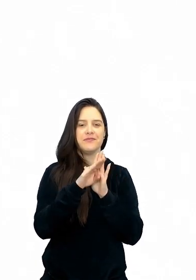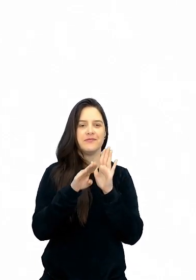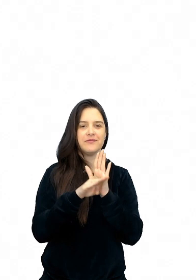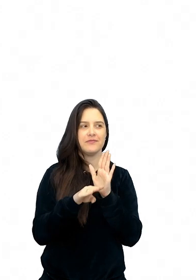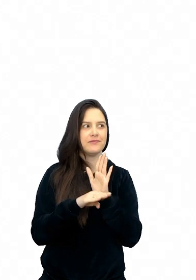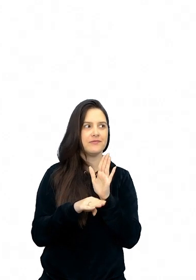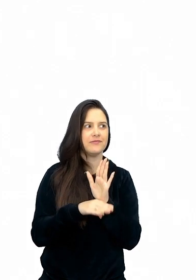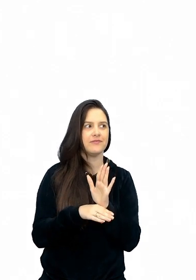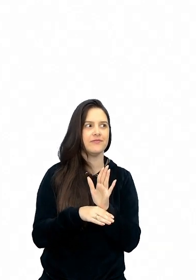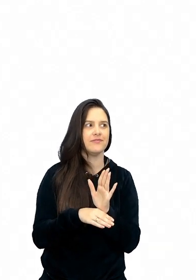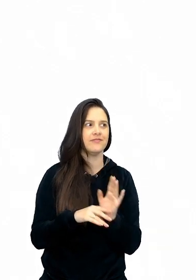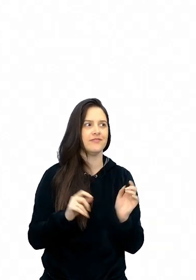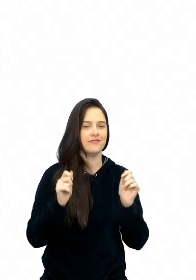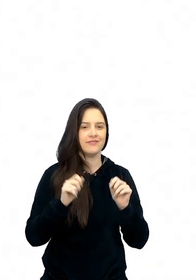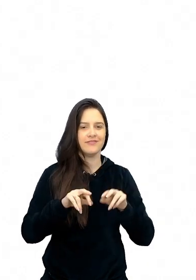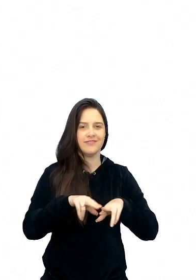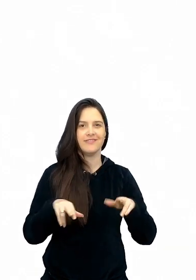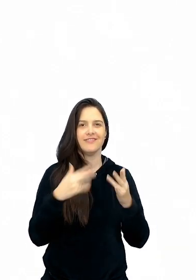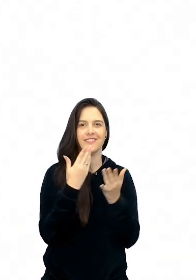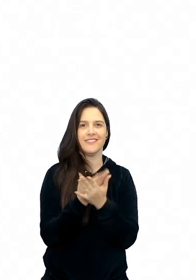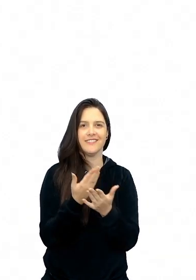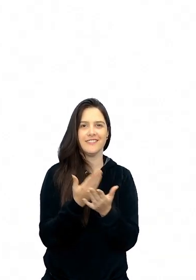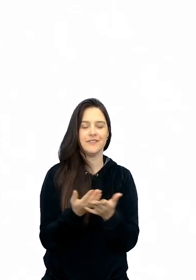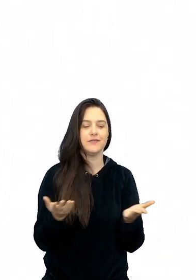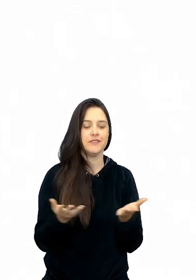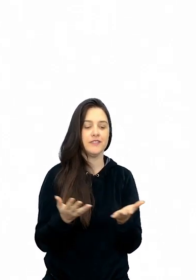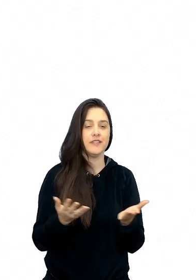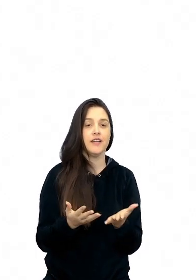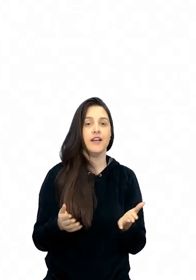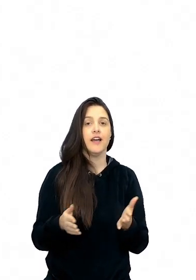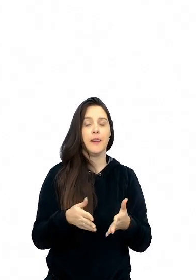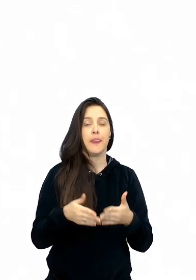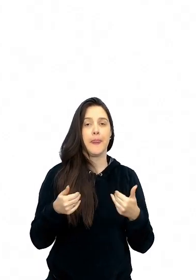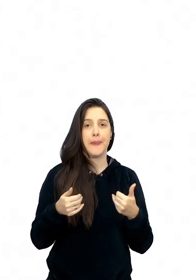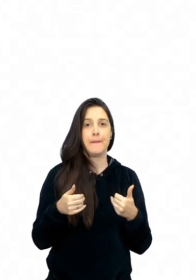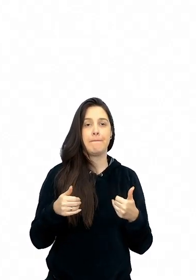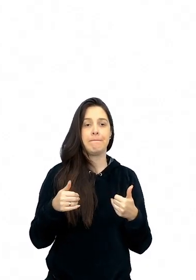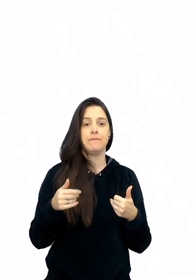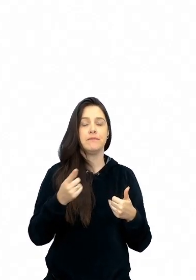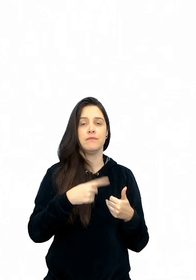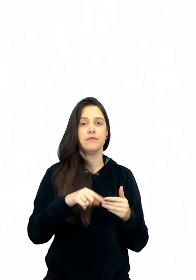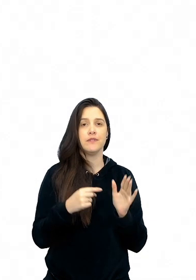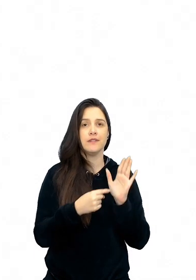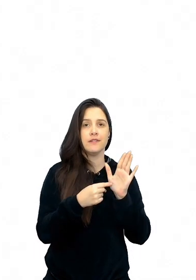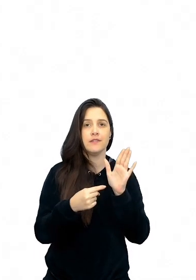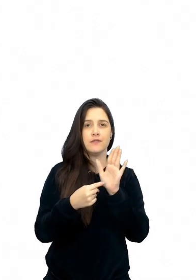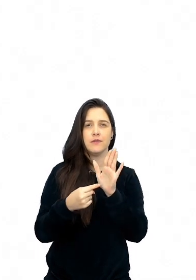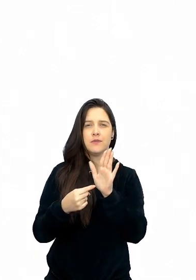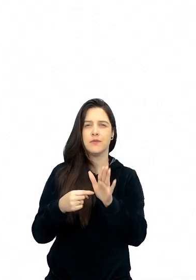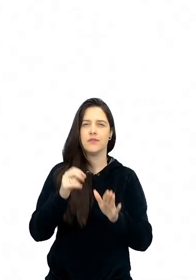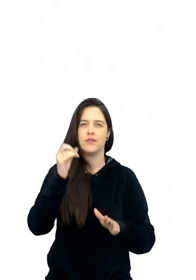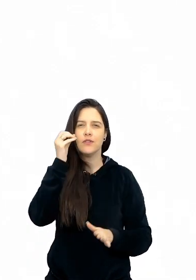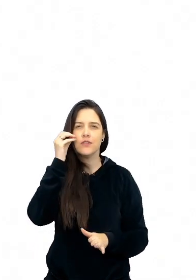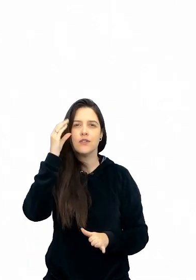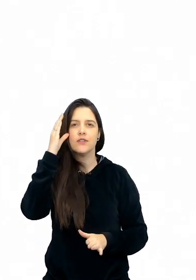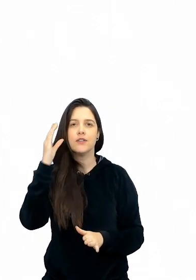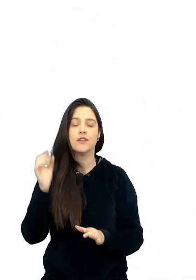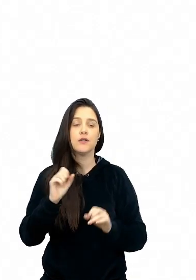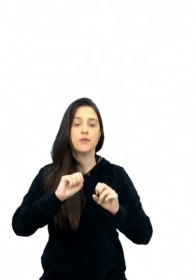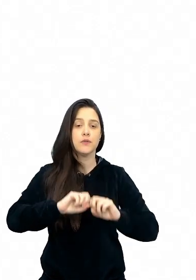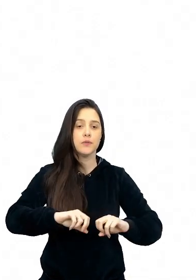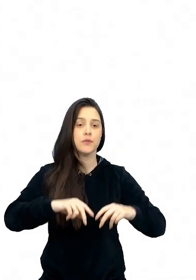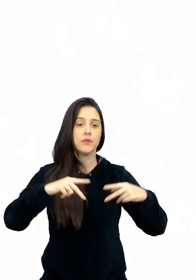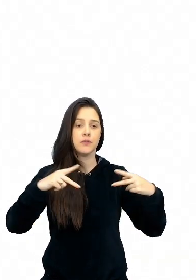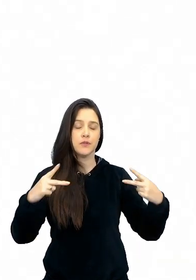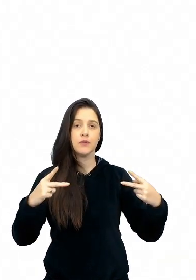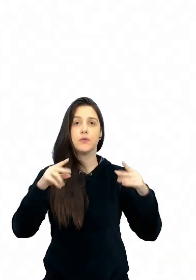né, que eu falo há de ano, né, que eu fiz, a gente comentou sobre o conhecimento comum e especializado